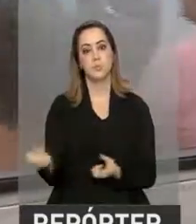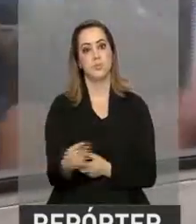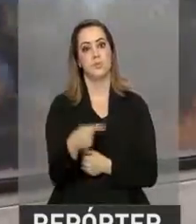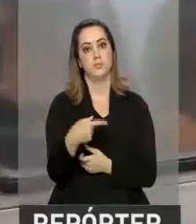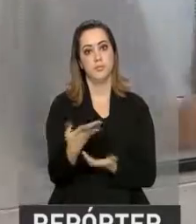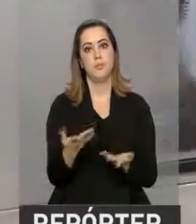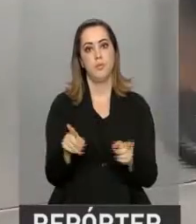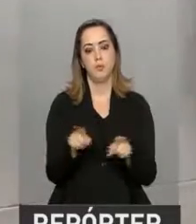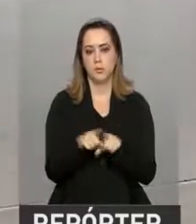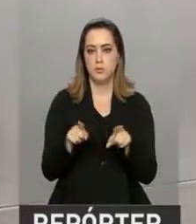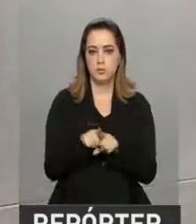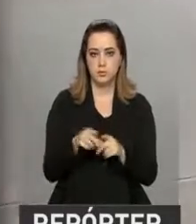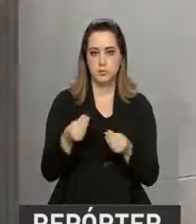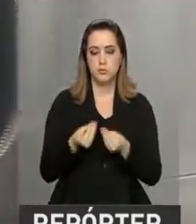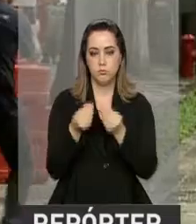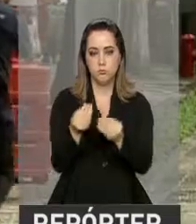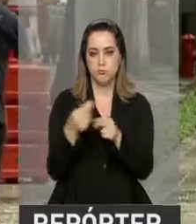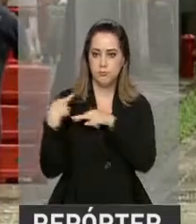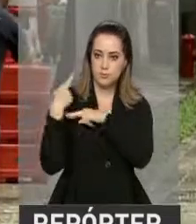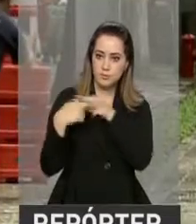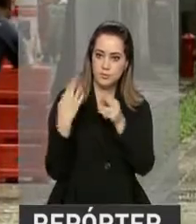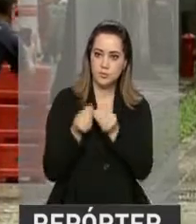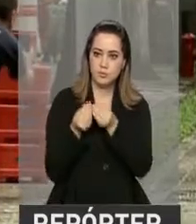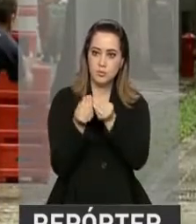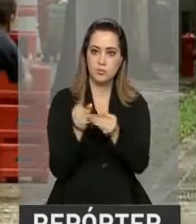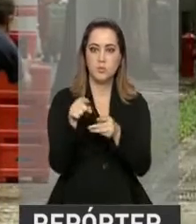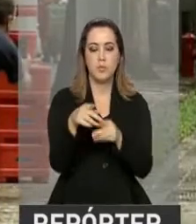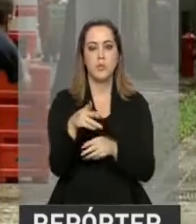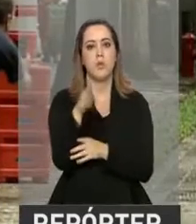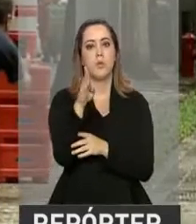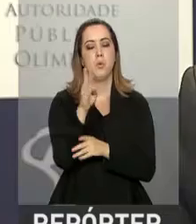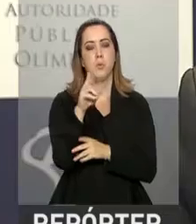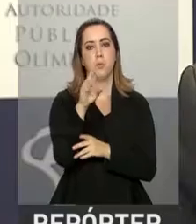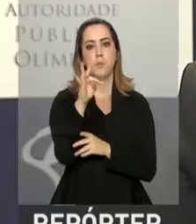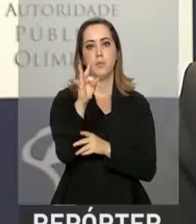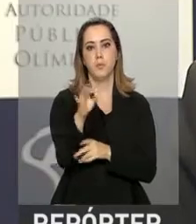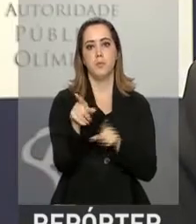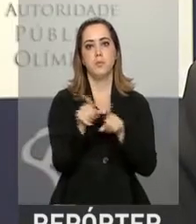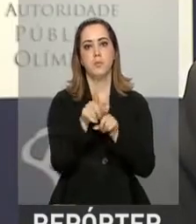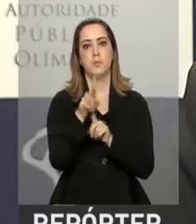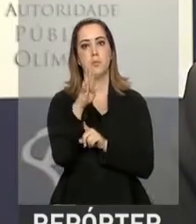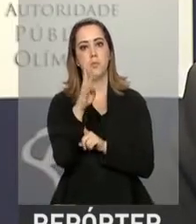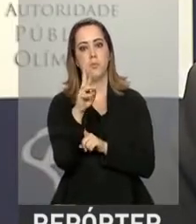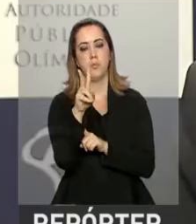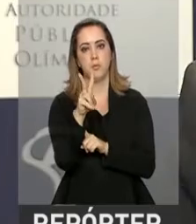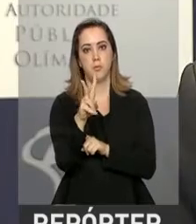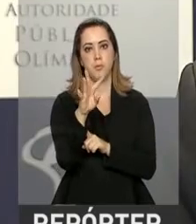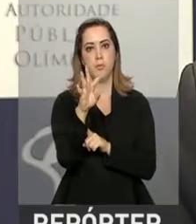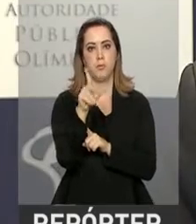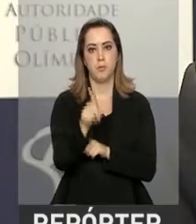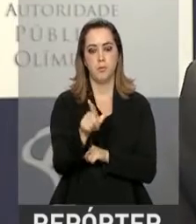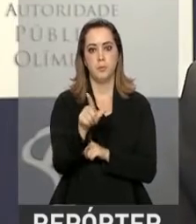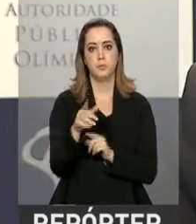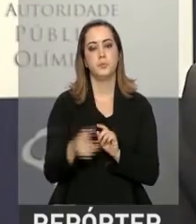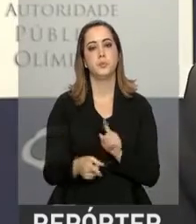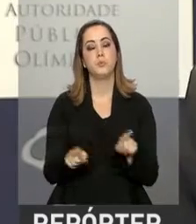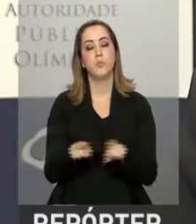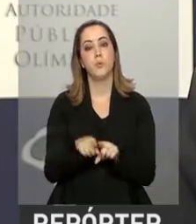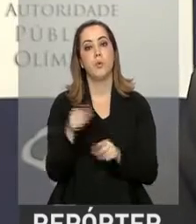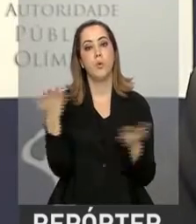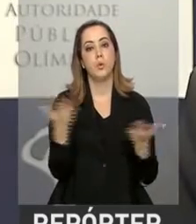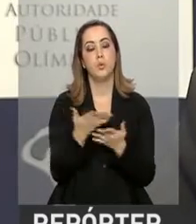fazem parte do legado das Olimpíadas, o BRT e o VLT. E a área de transporte, onde nós temos o metrô